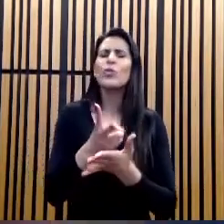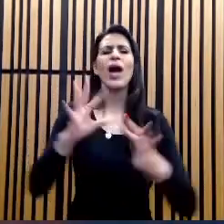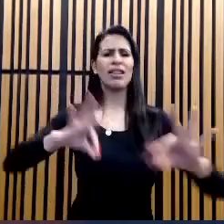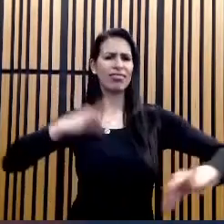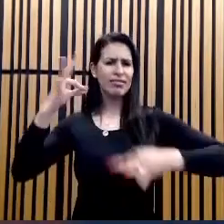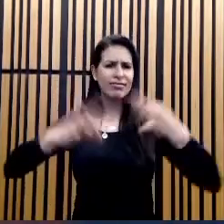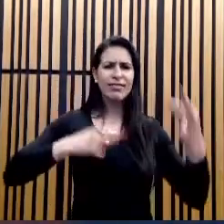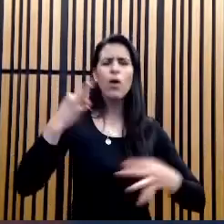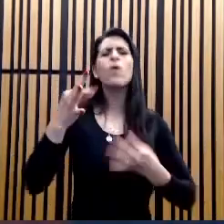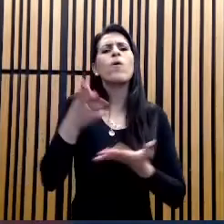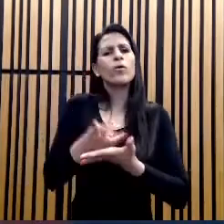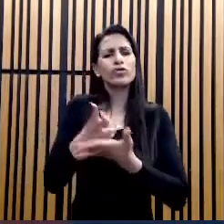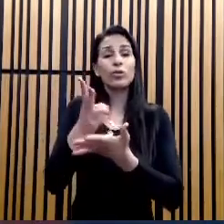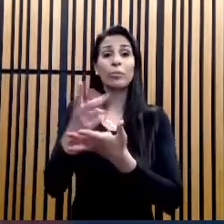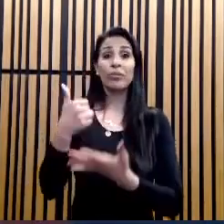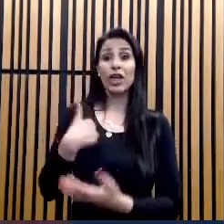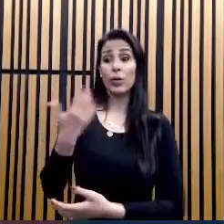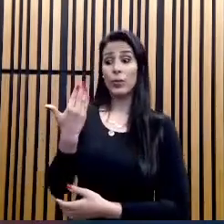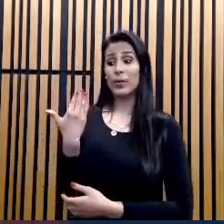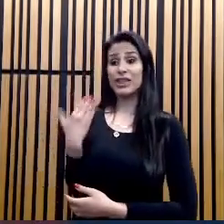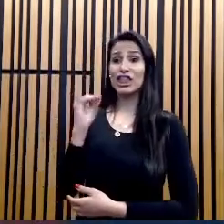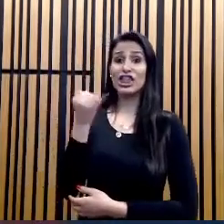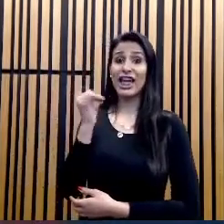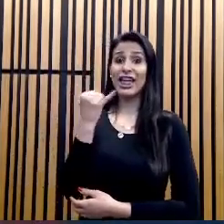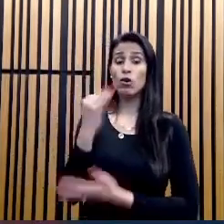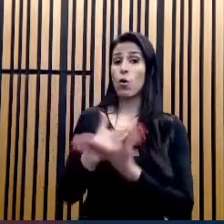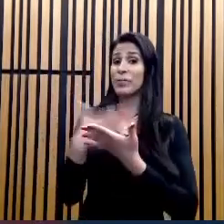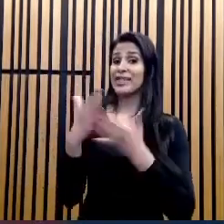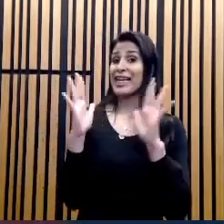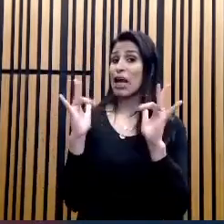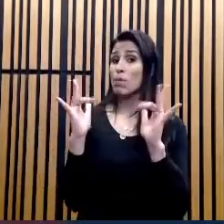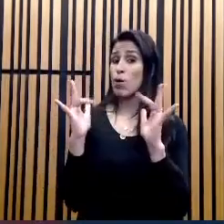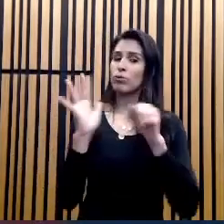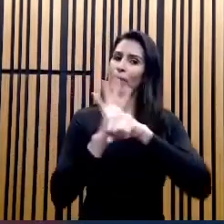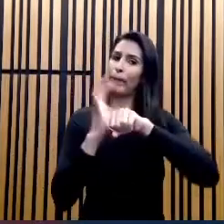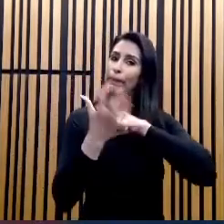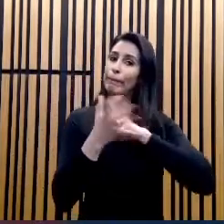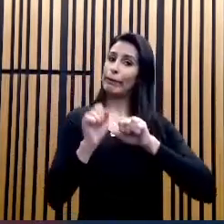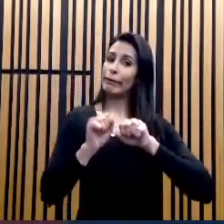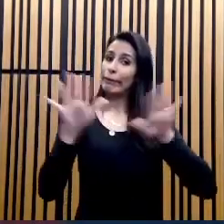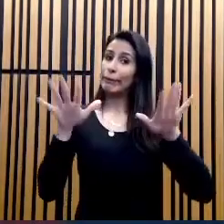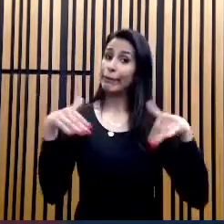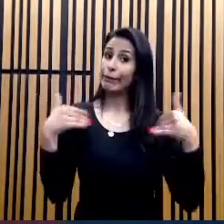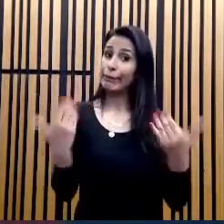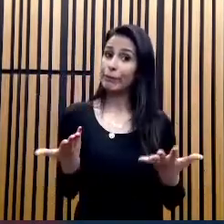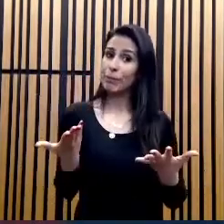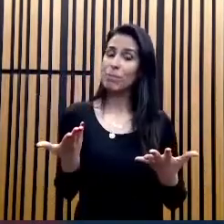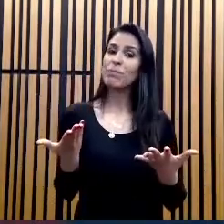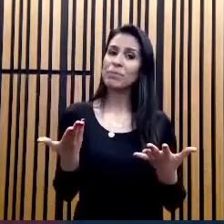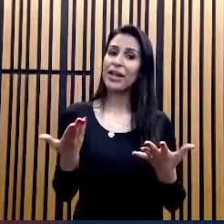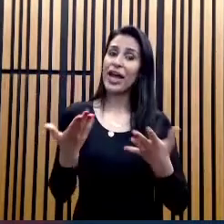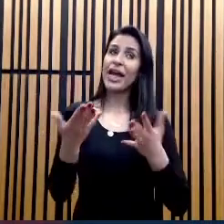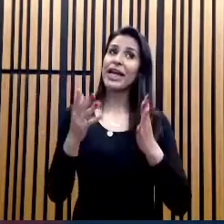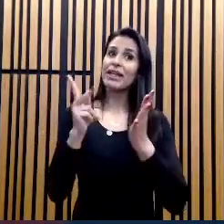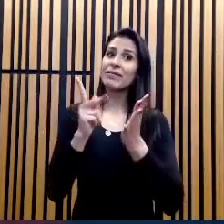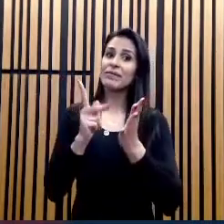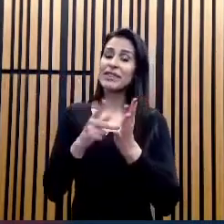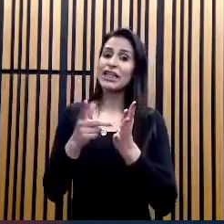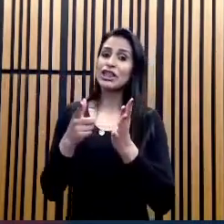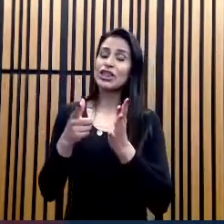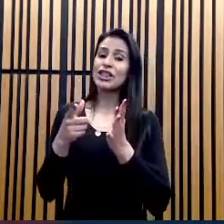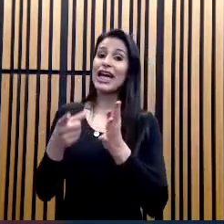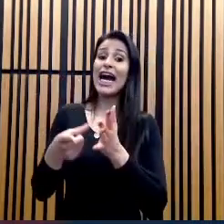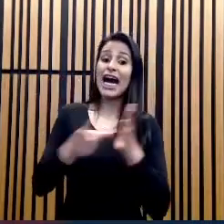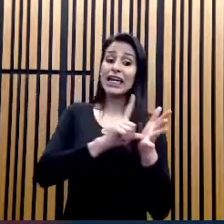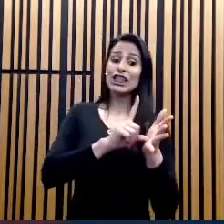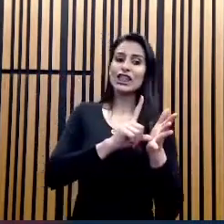Eu comecei um namoro agora em janeiro deste ano, em plena pandemia, tá? Na antessala de fazer os meus